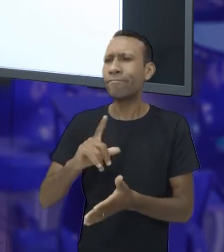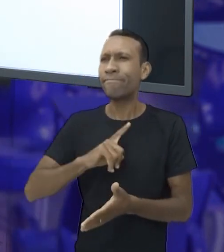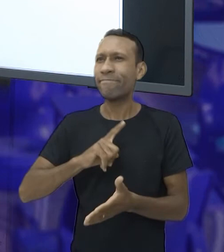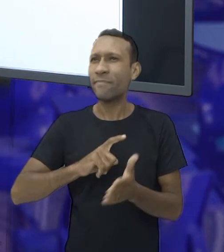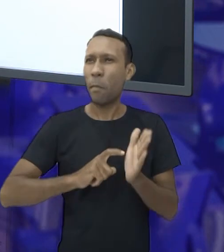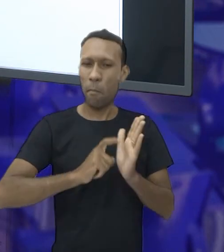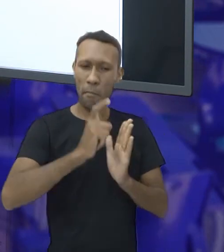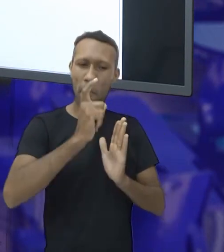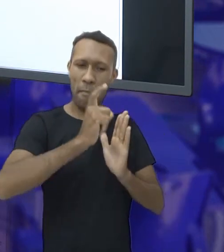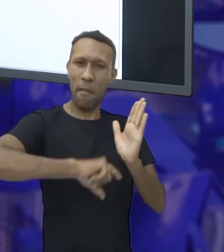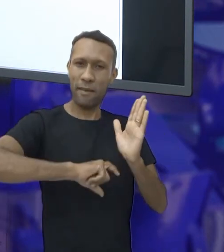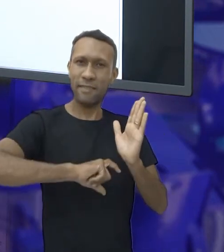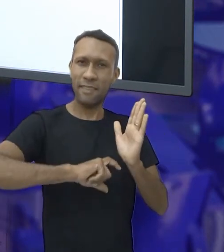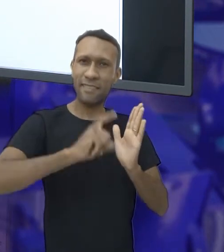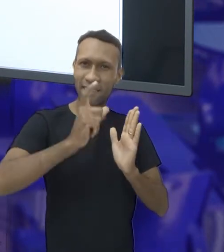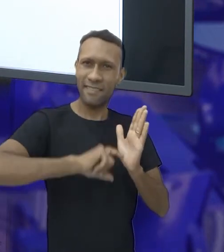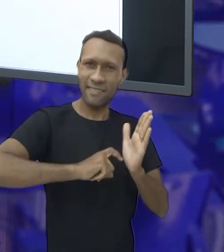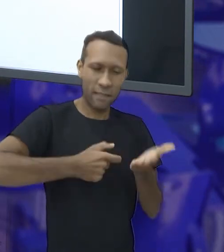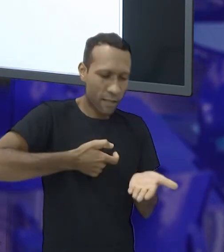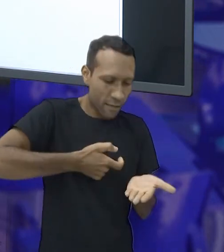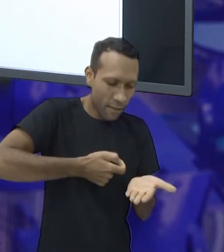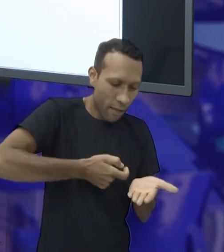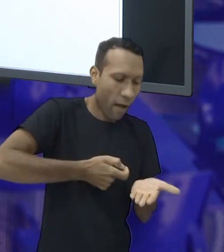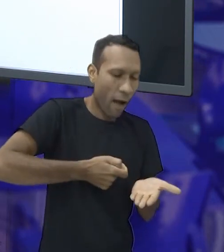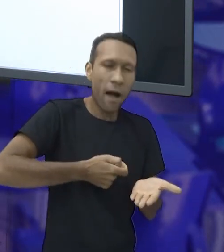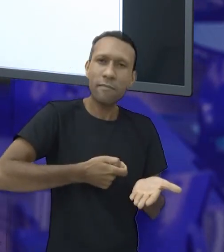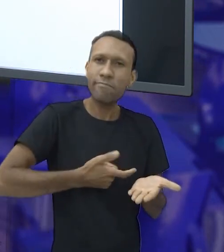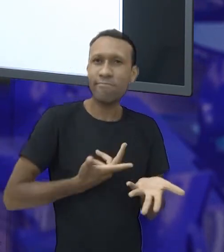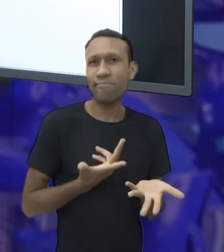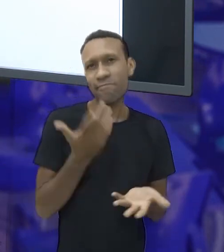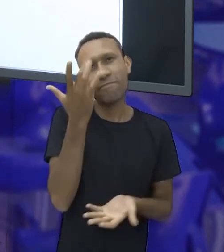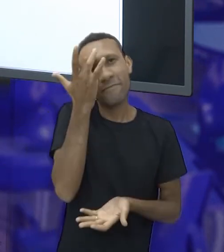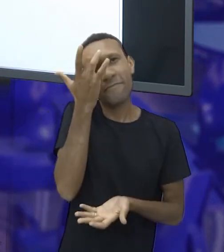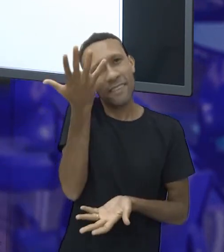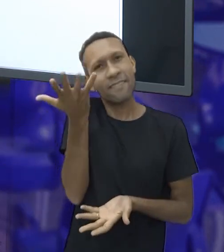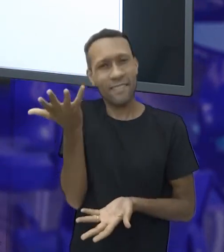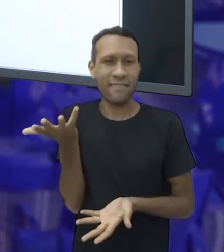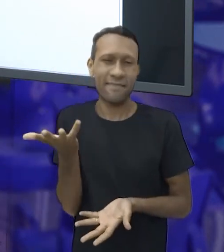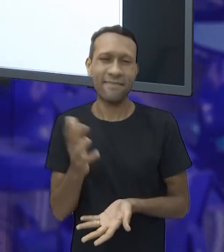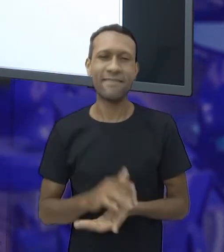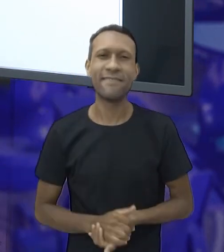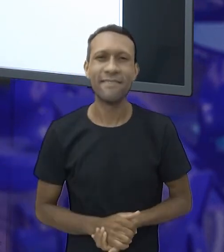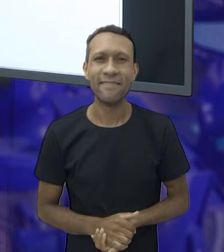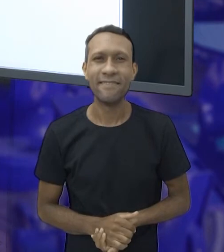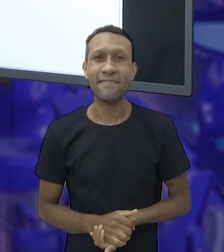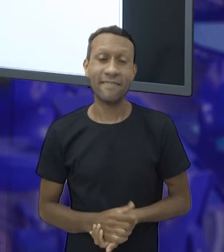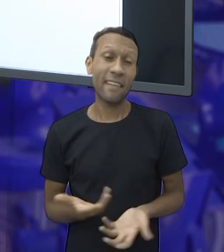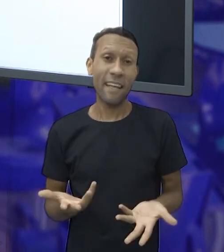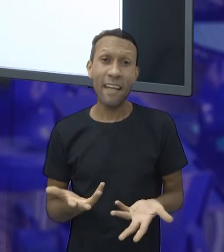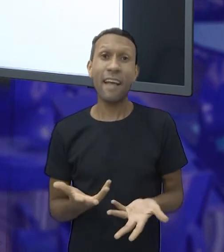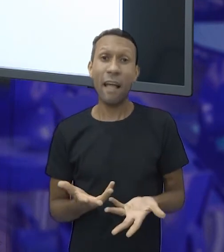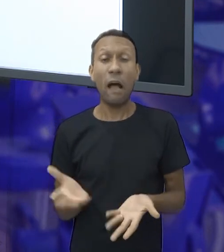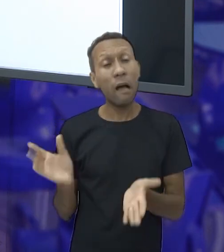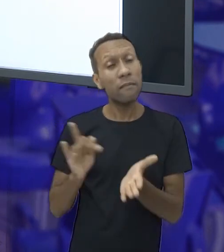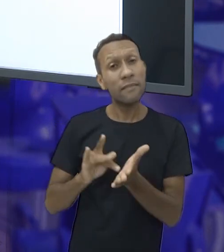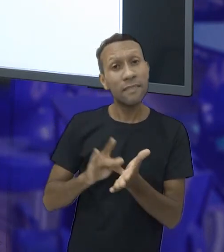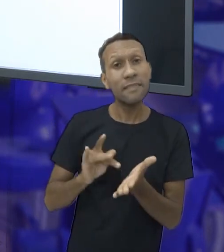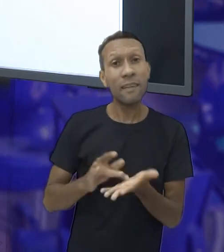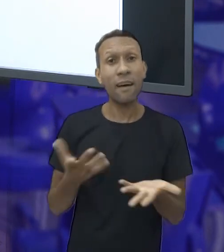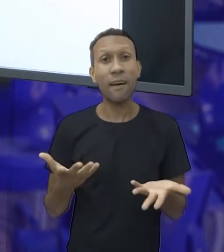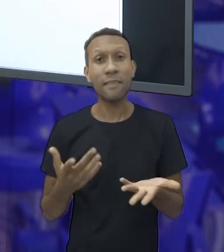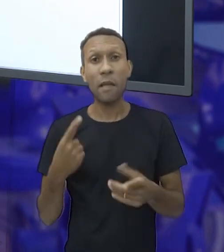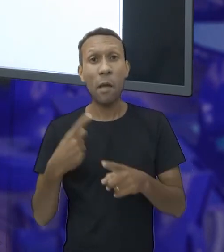uma maquineta, que tem o sistema NFC, eu pago pela conta digital, pelo meu cartão digital. Então isso é